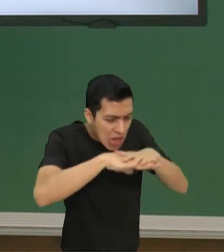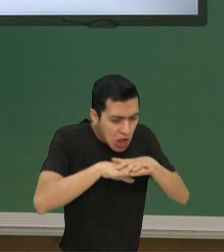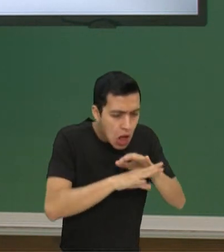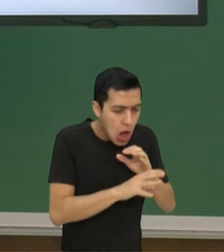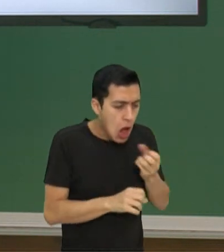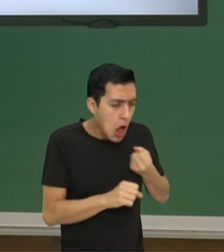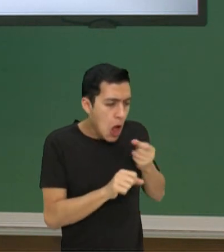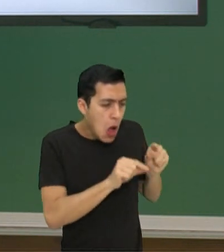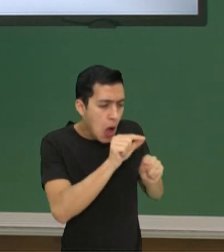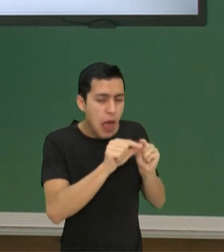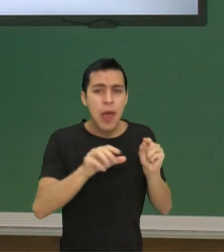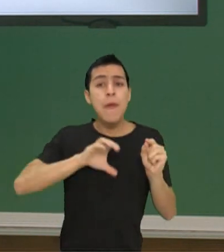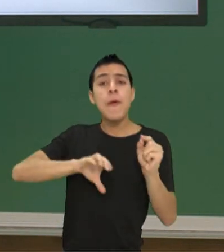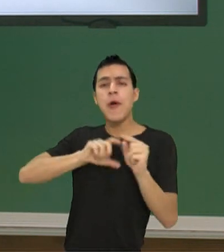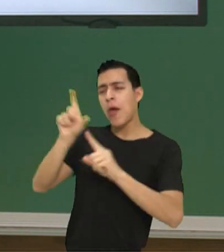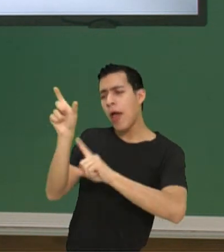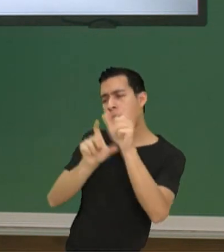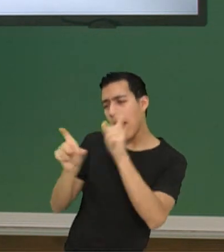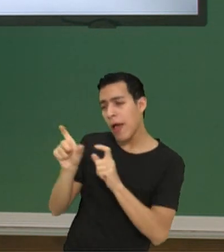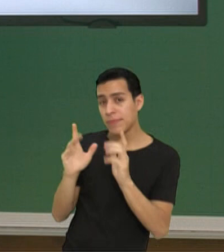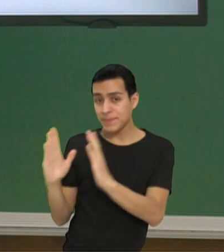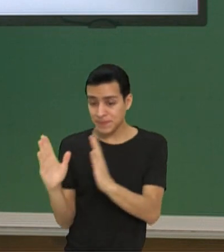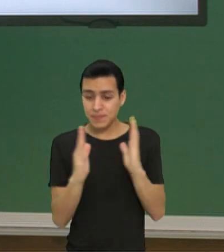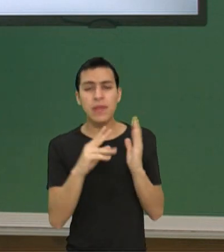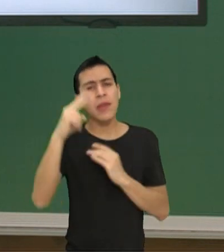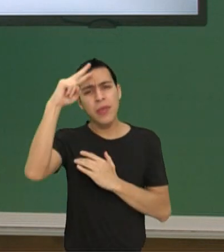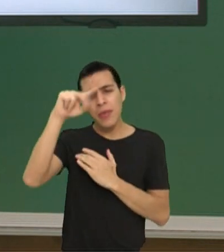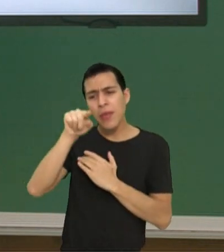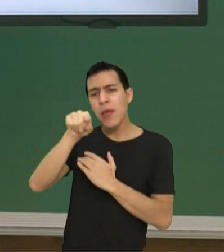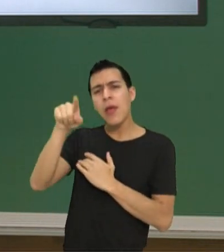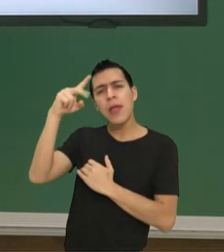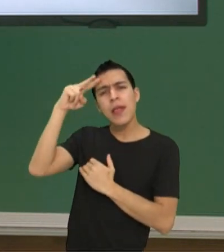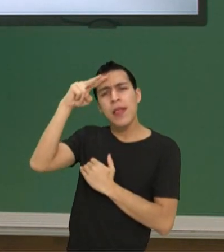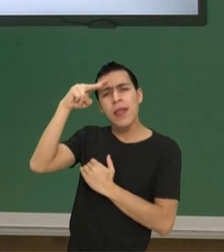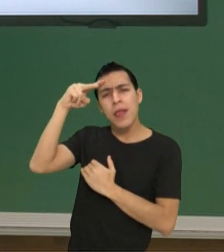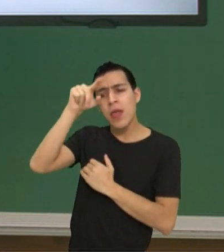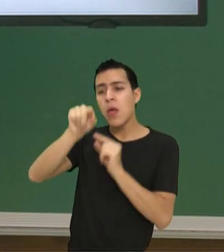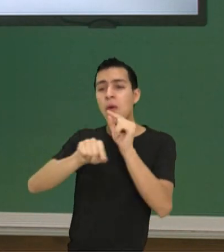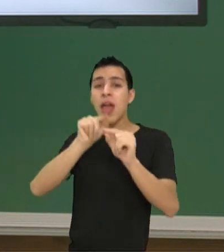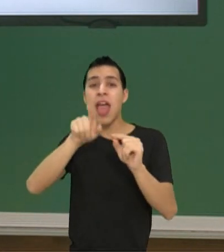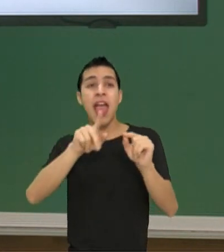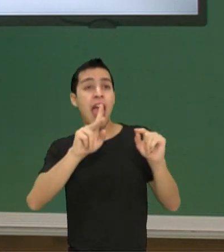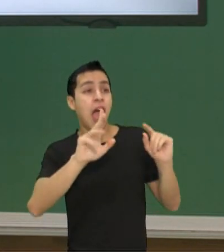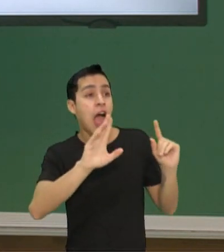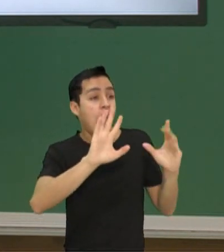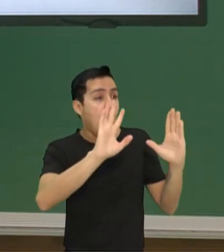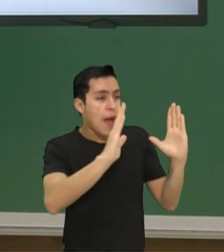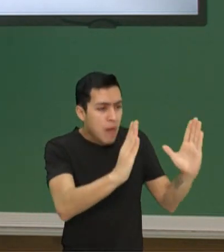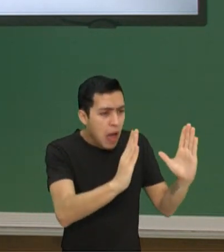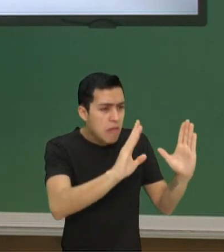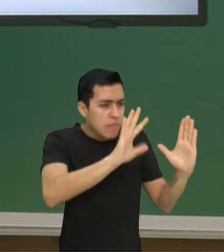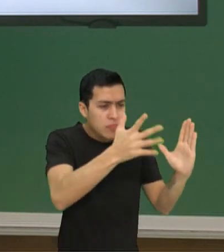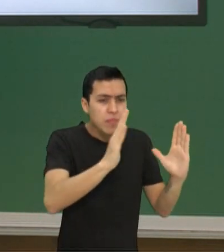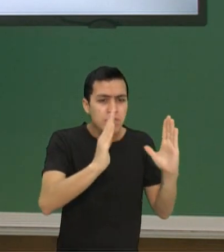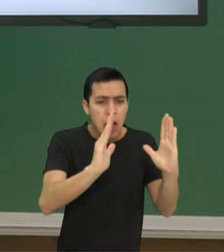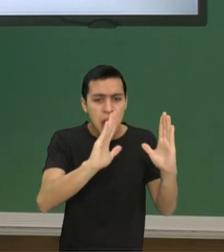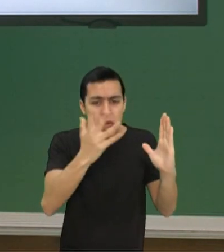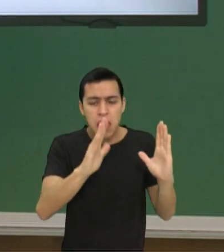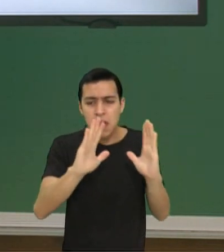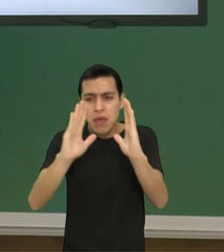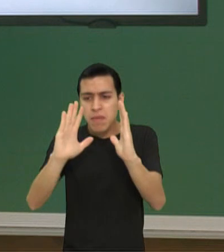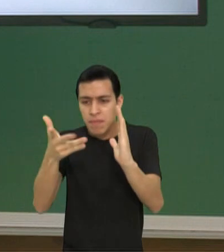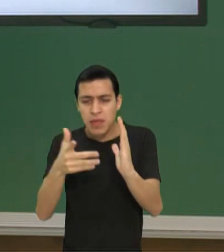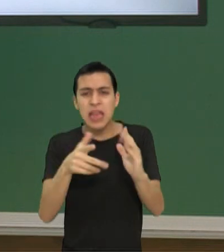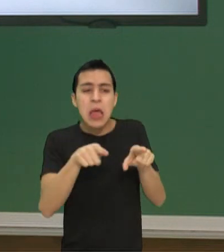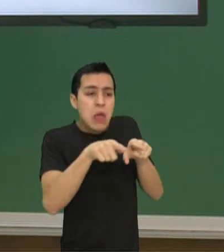português, você não tem as palavras. O que a história usa? A história usa os eventos, a história usa as fontes históricas,